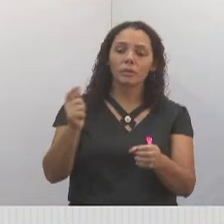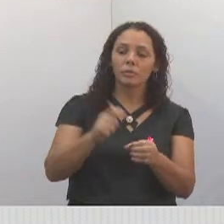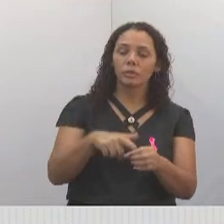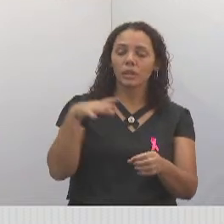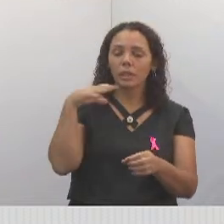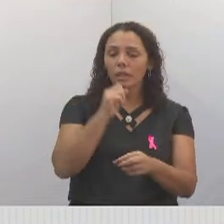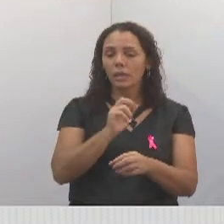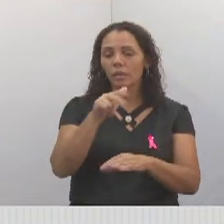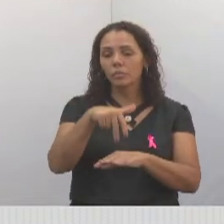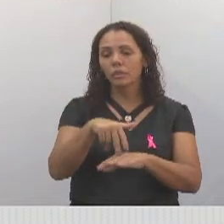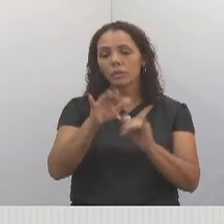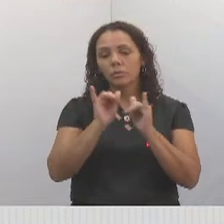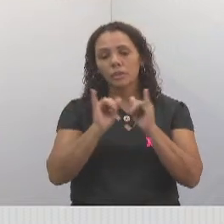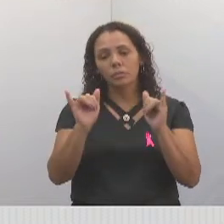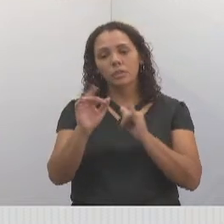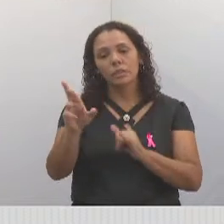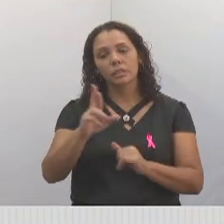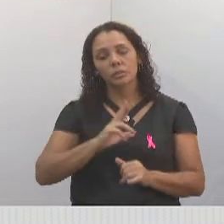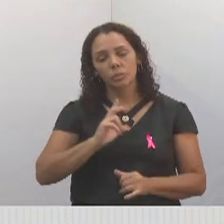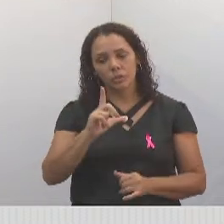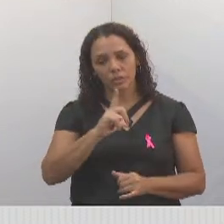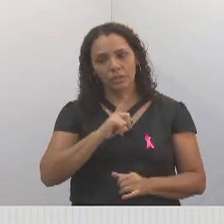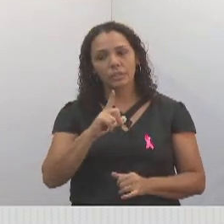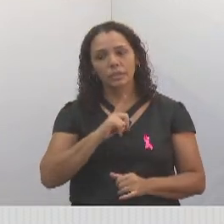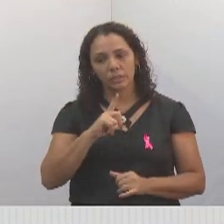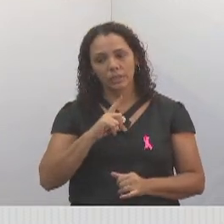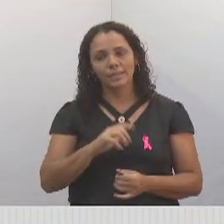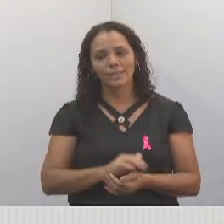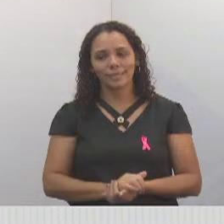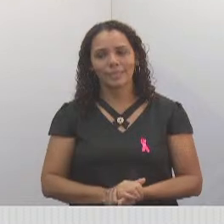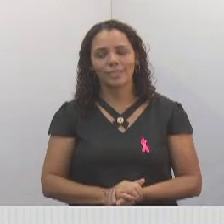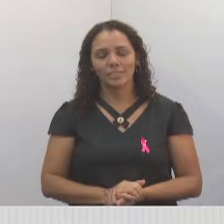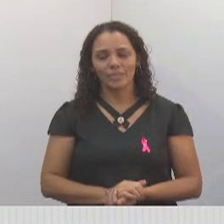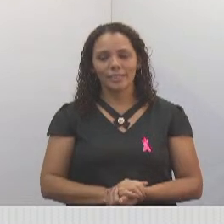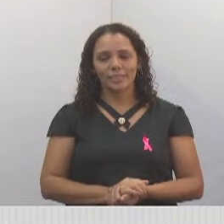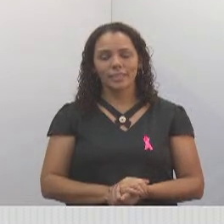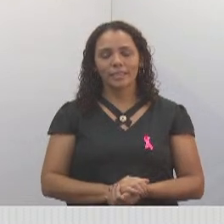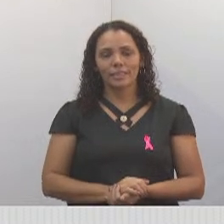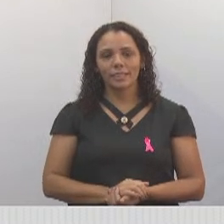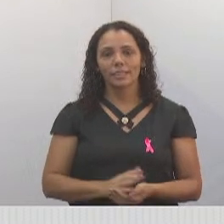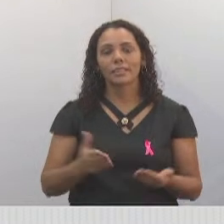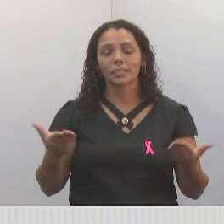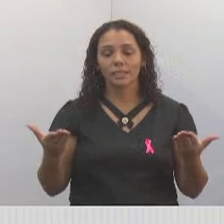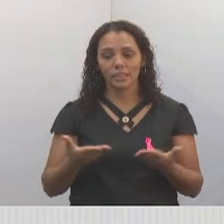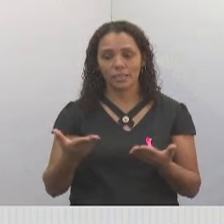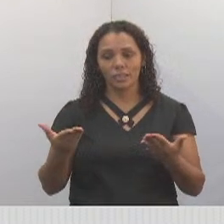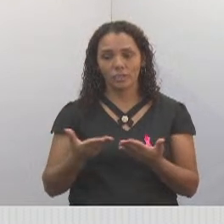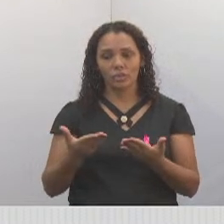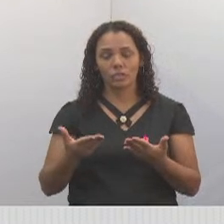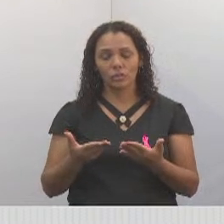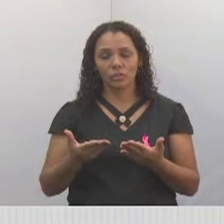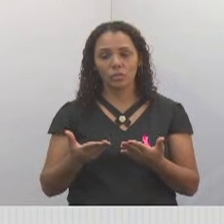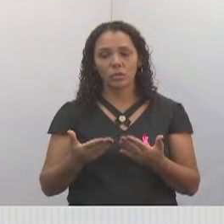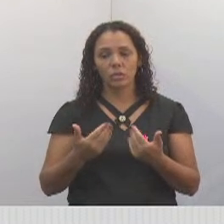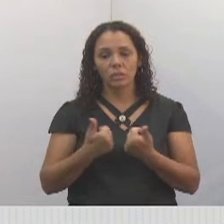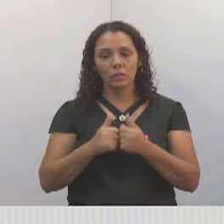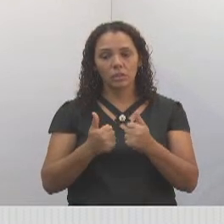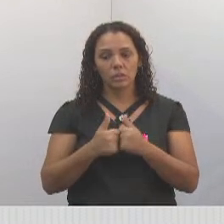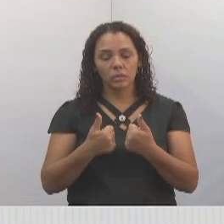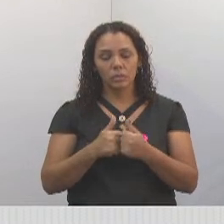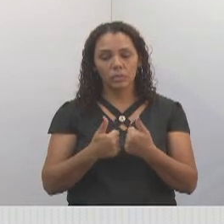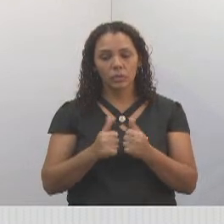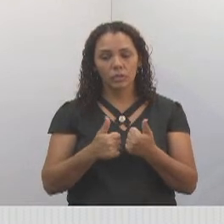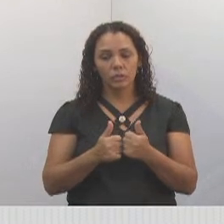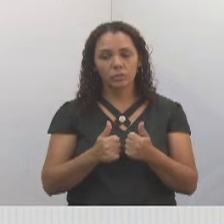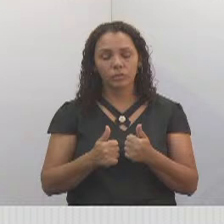breve para falar de mais uma solicitação atendida. Agora, no que diz respeito ao transporte público